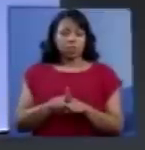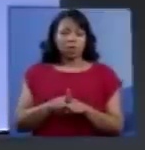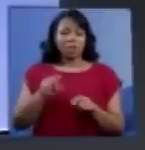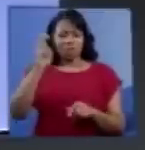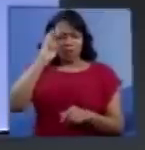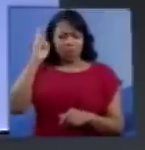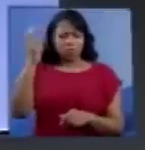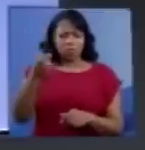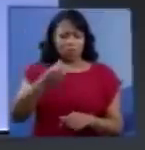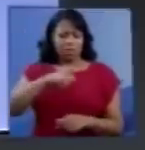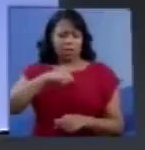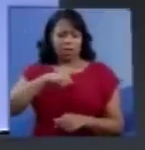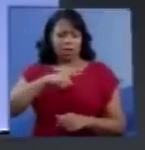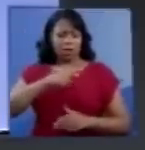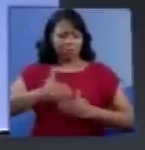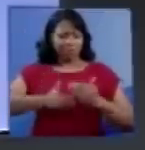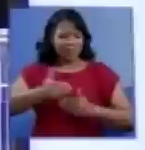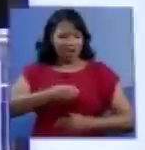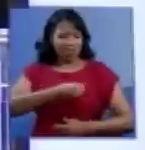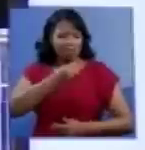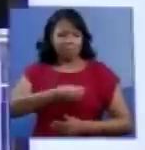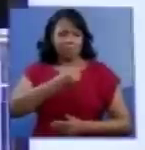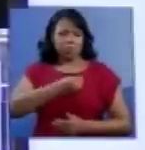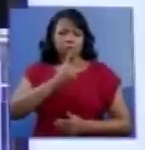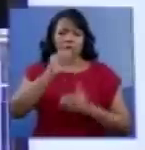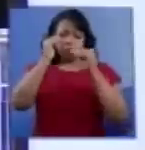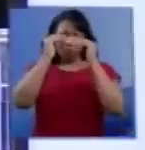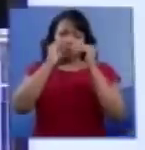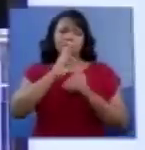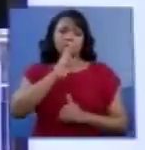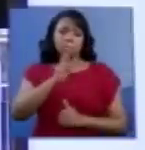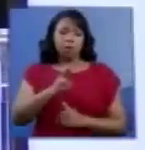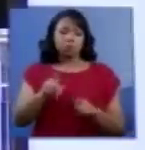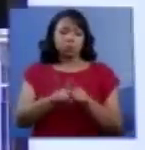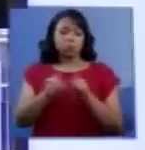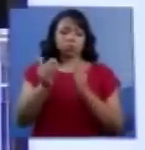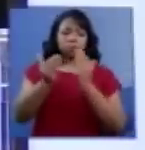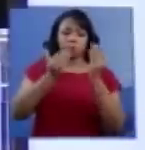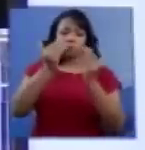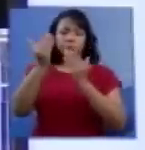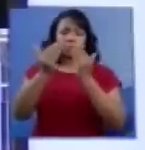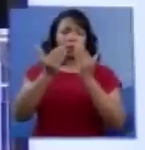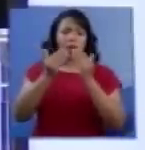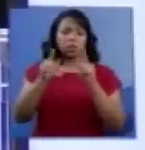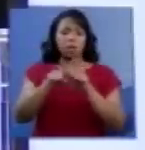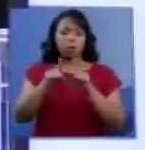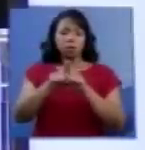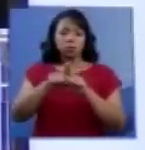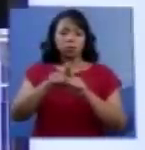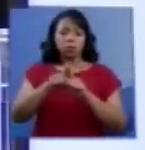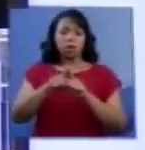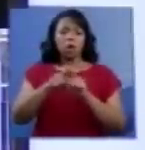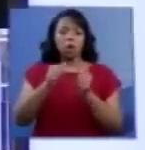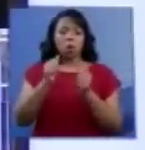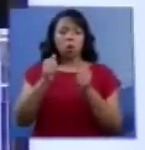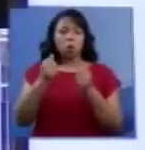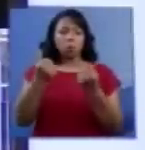que vê uma vida que não responde aos seus parâmetros obstáculo e uma